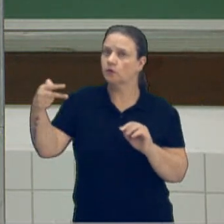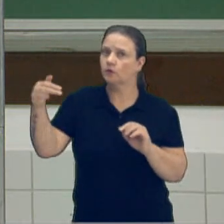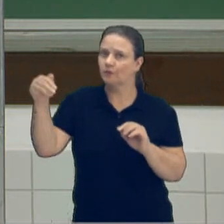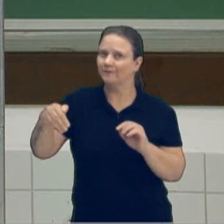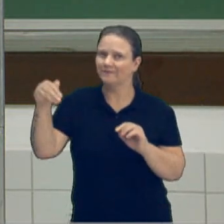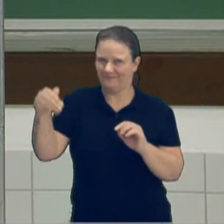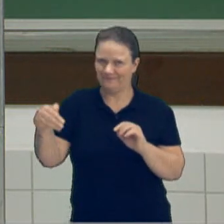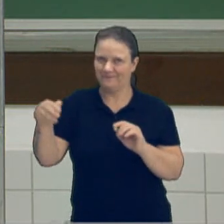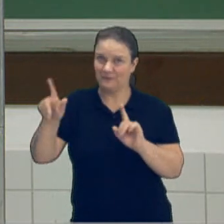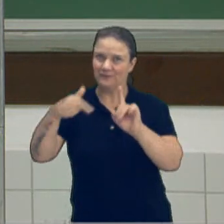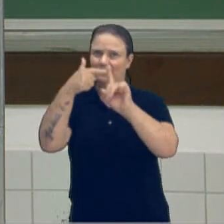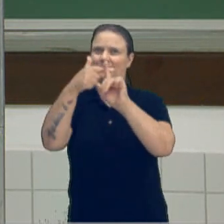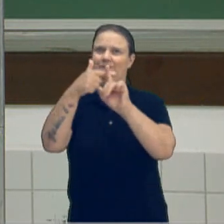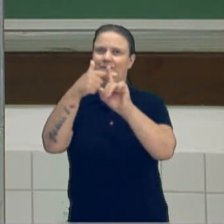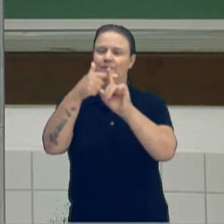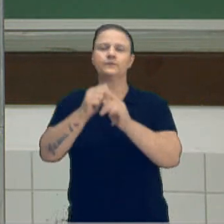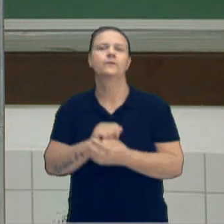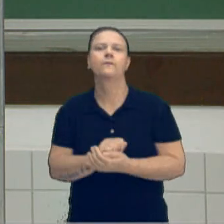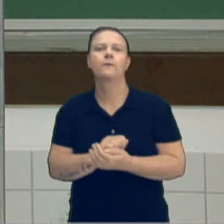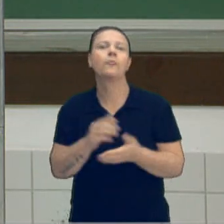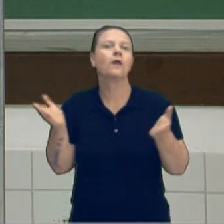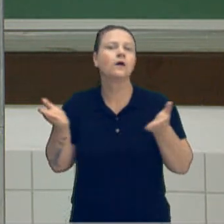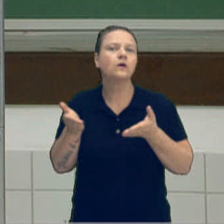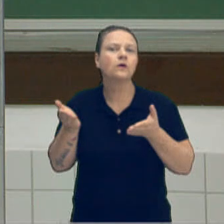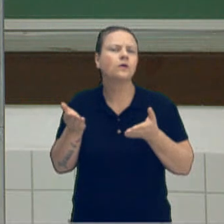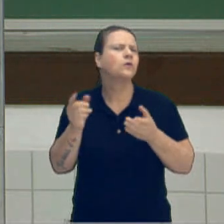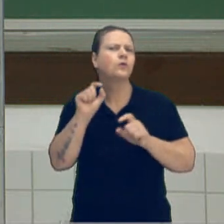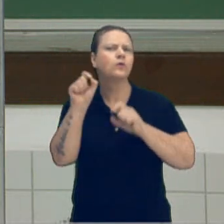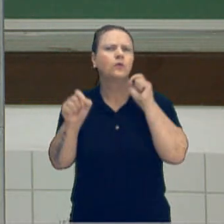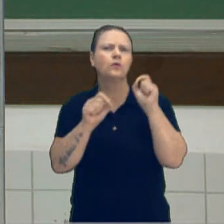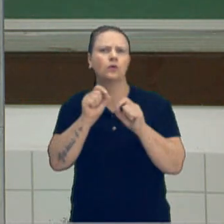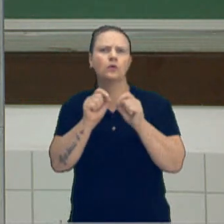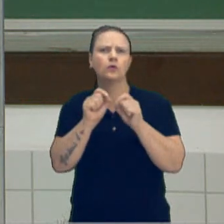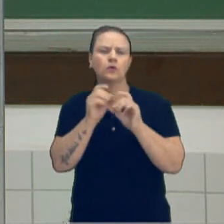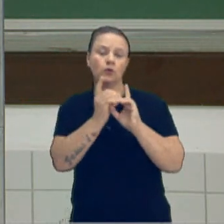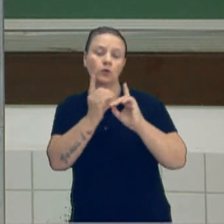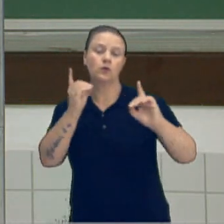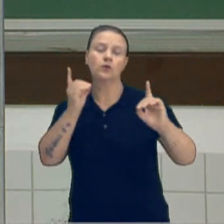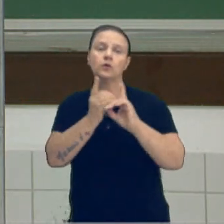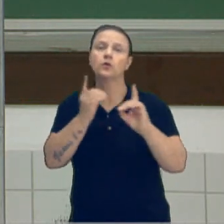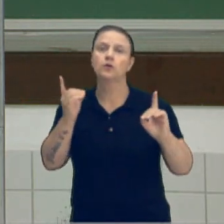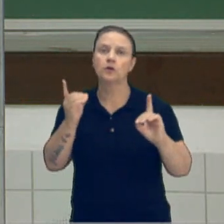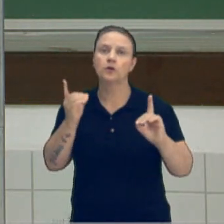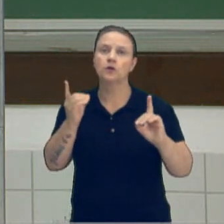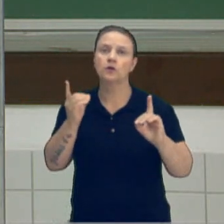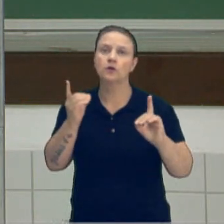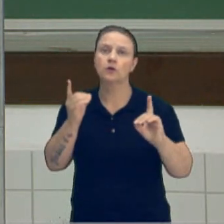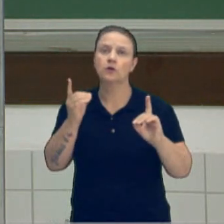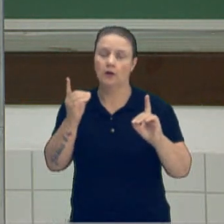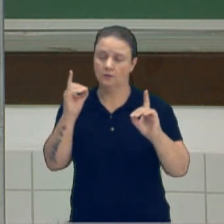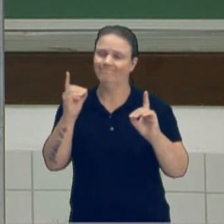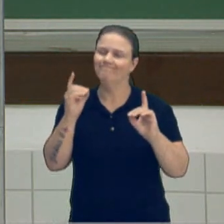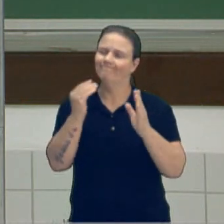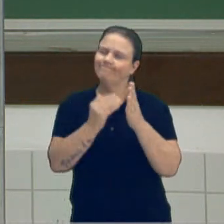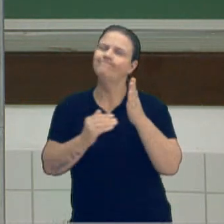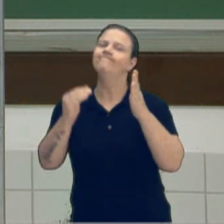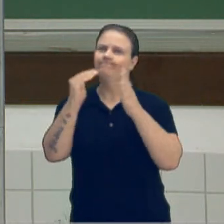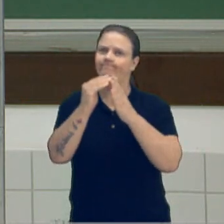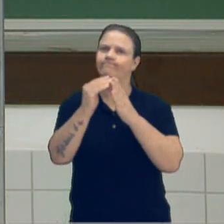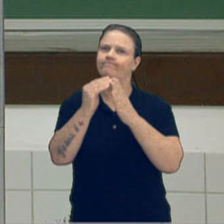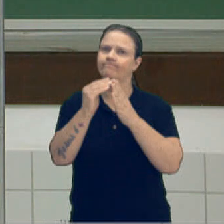ser 37,72. Então, com isso, a distância na raia 2 vai ser maior,